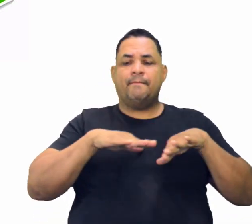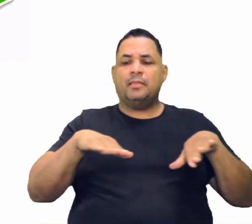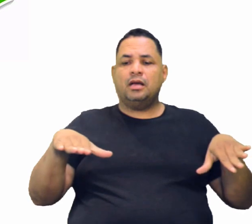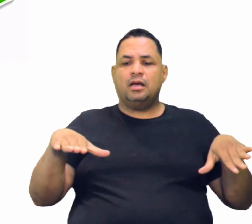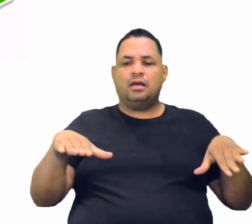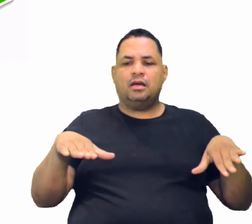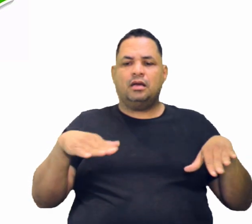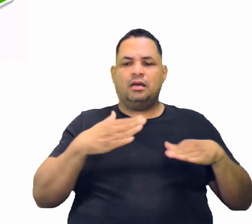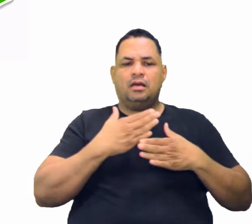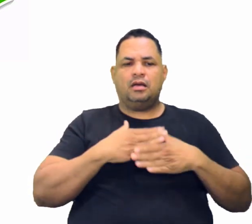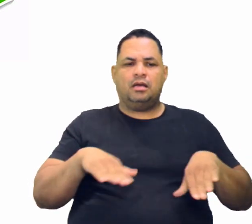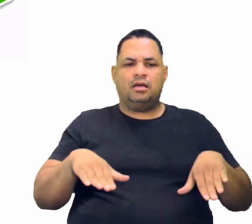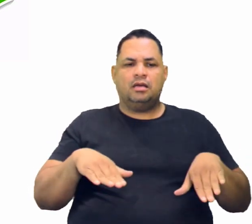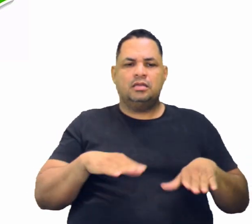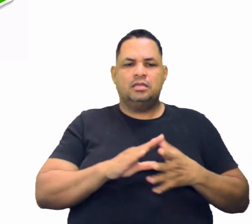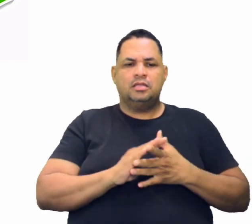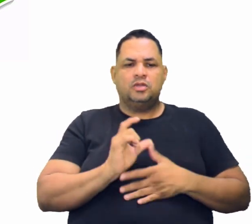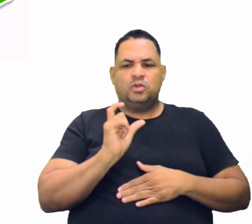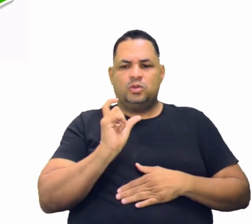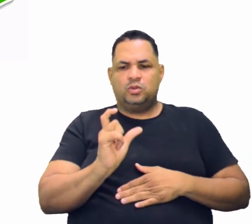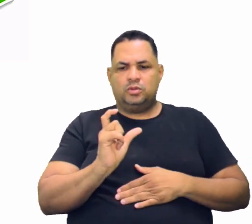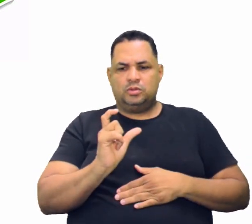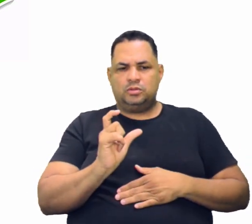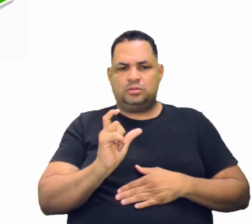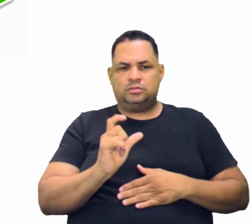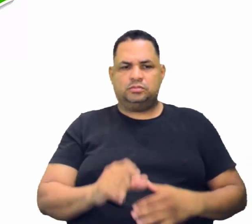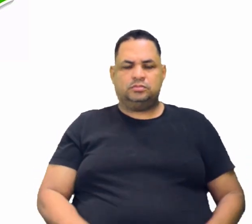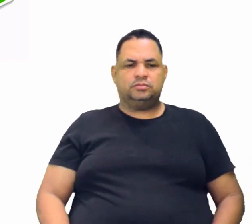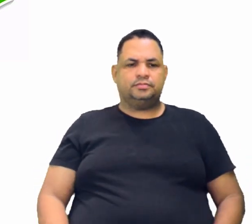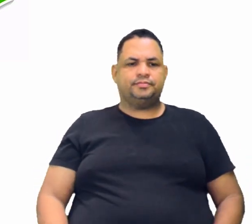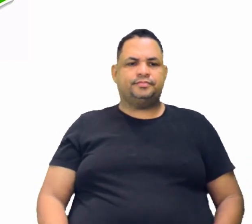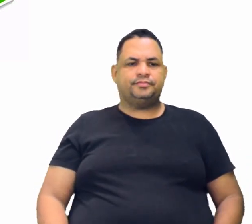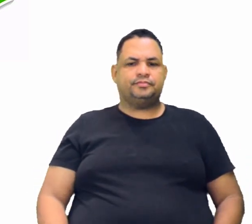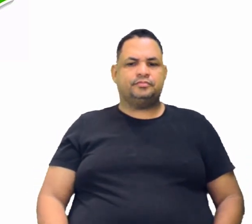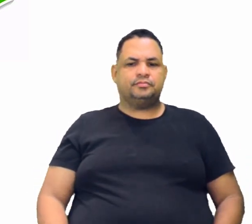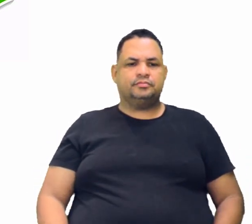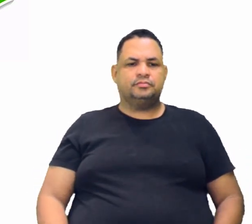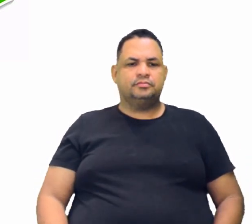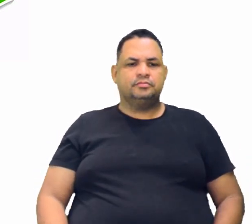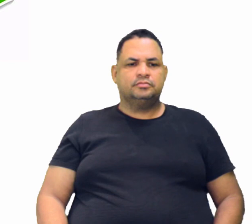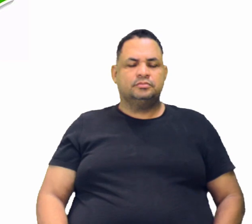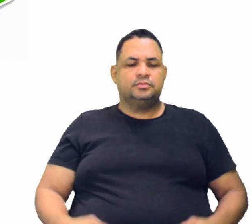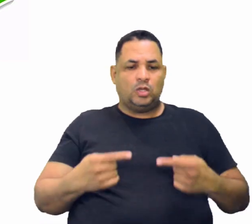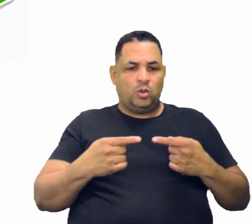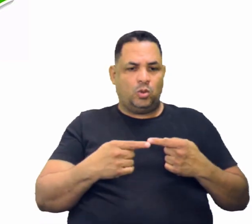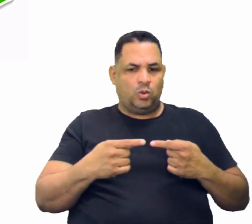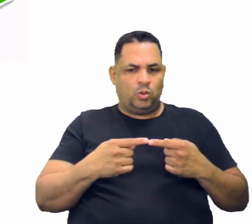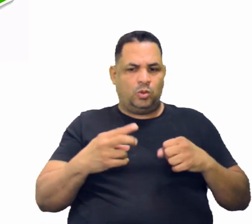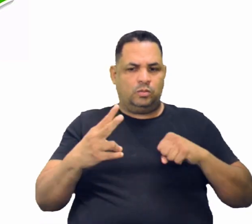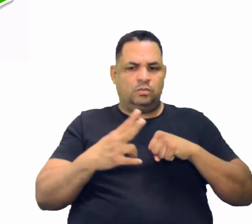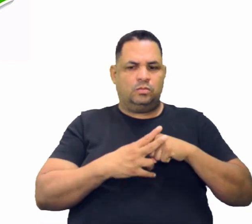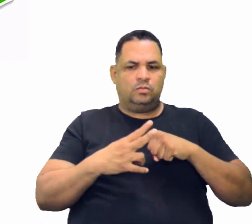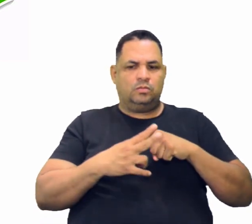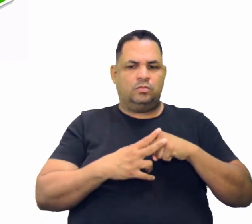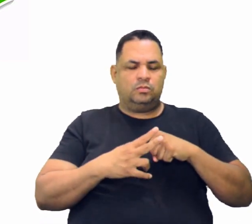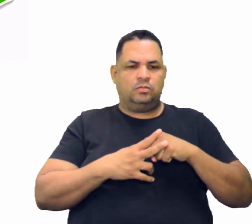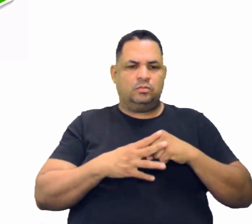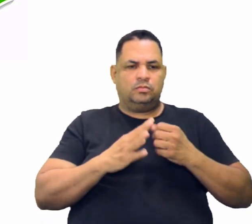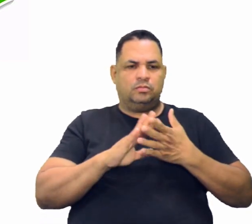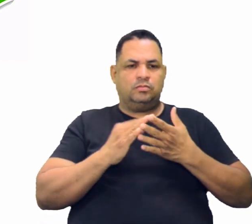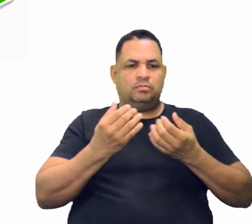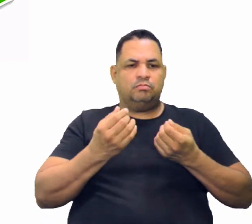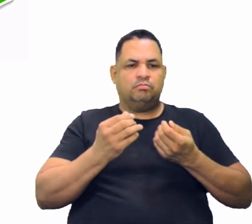acabaram as fichas. Tem que ficar marcadinho. Quando falar concordância verbal, você já